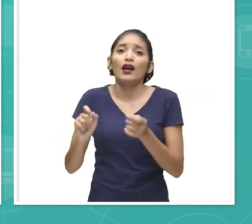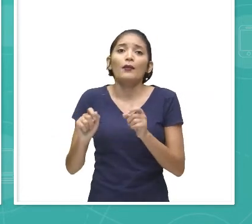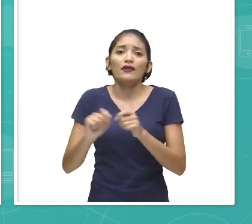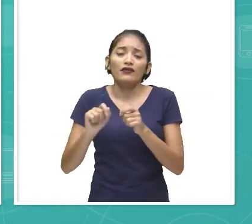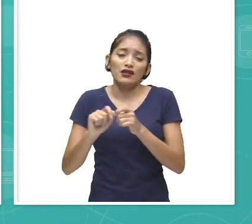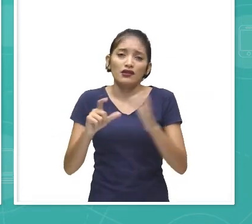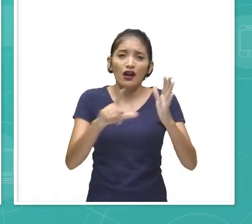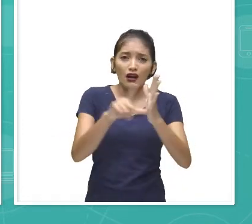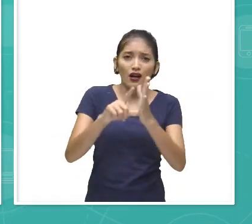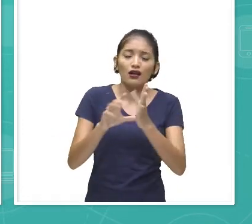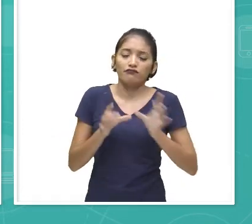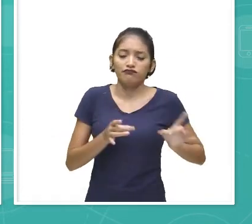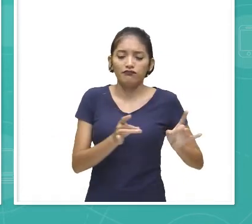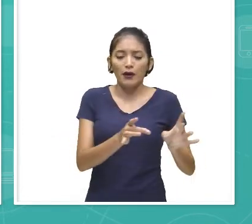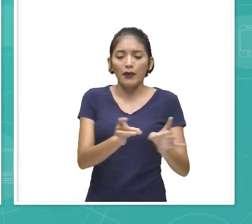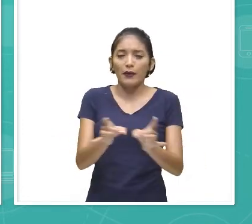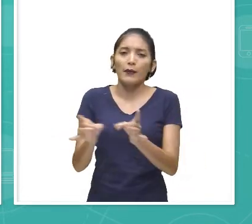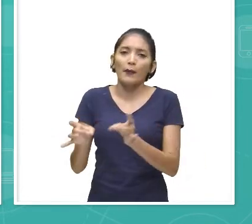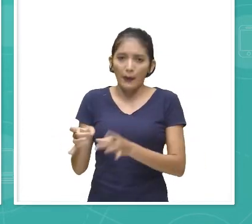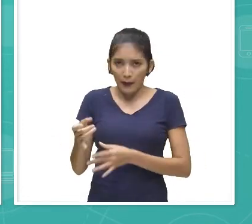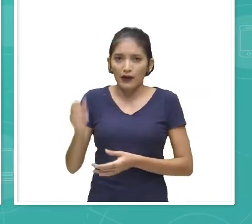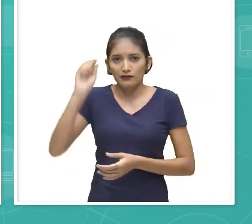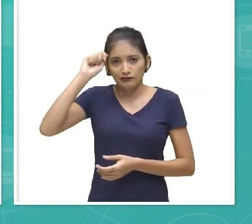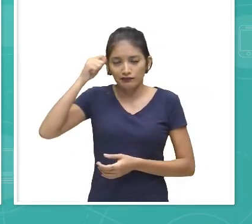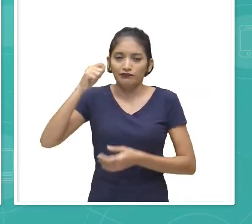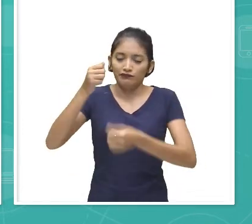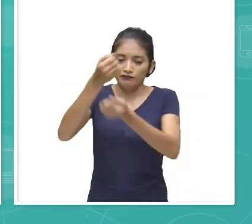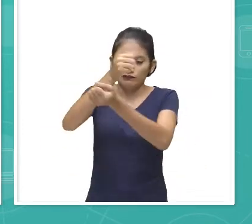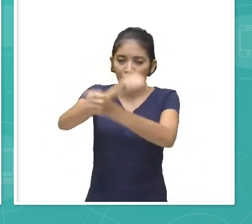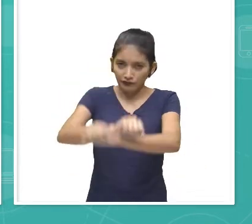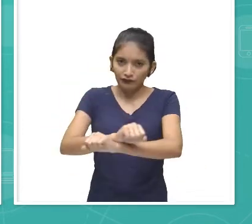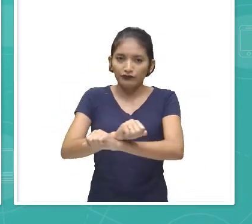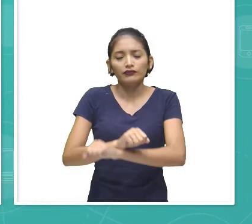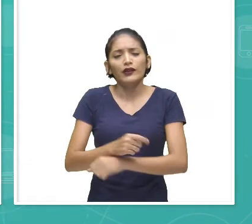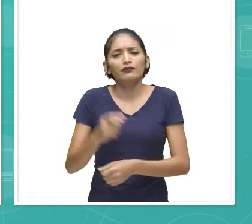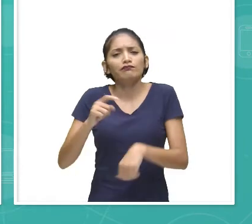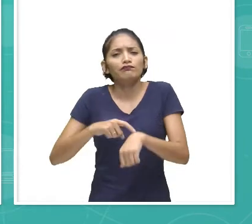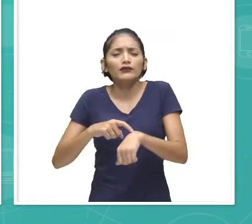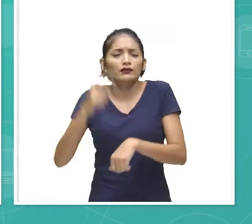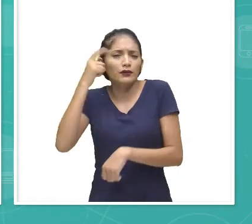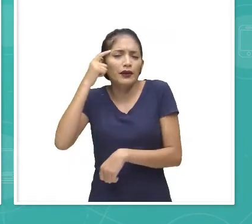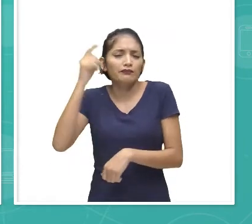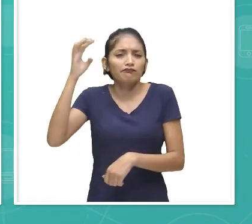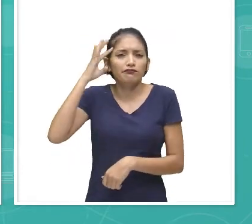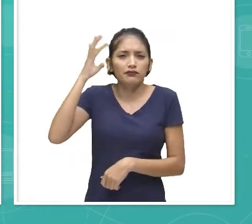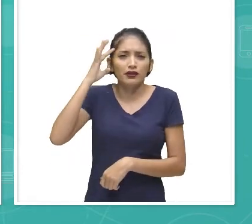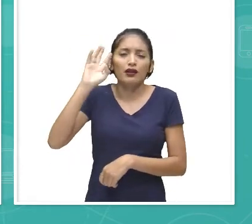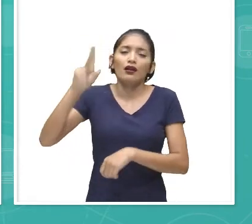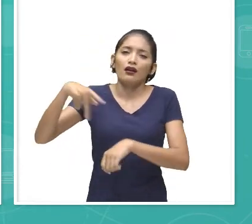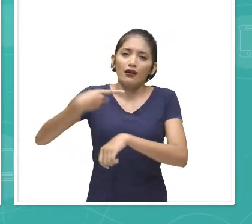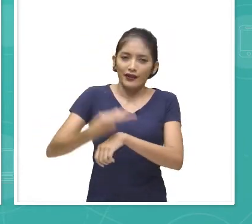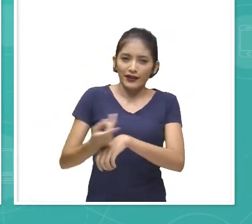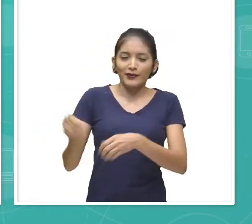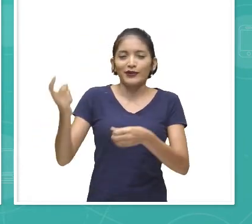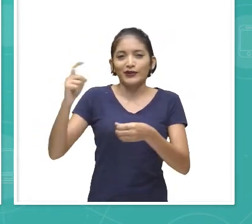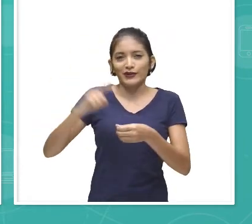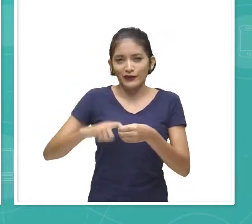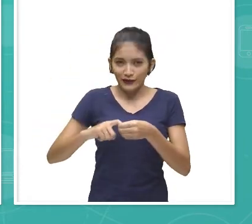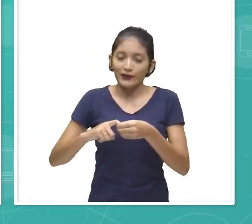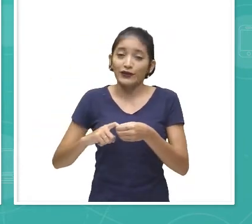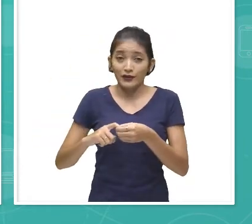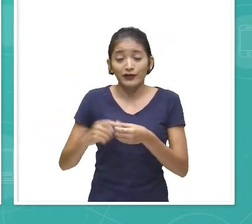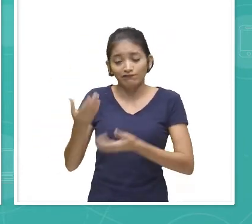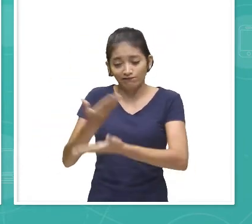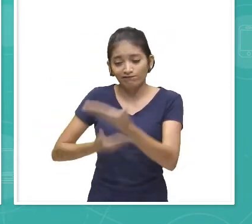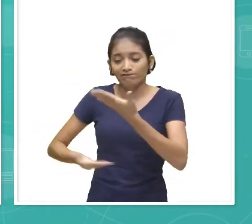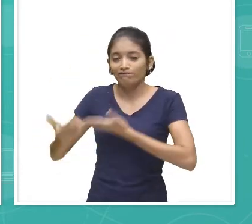comércio da escravidão. Então, vou deixar vocês com tempo para refletirem sobre essas questões. Daqui a pouquinho a gente volta e